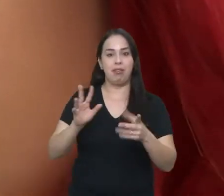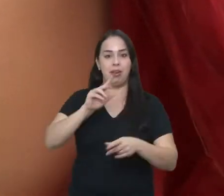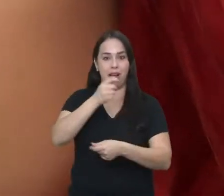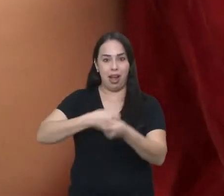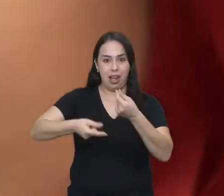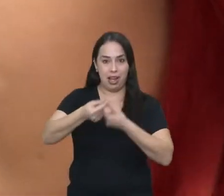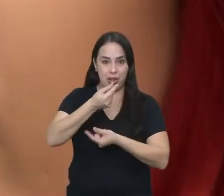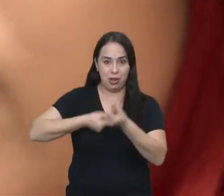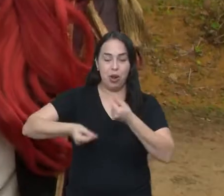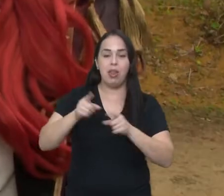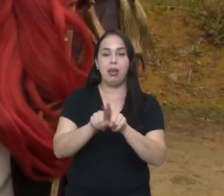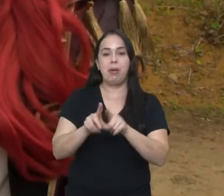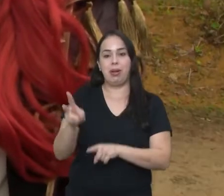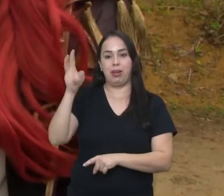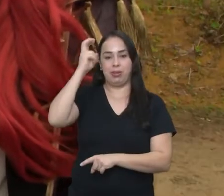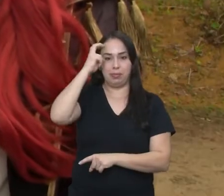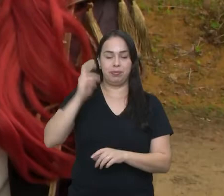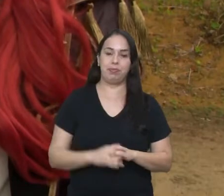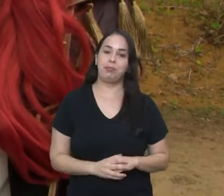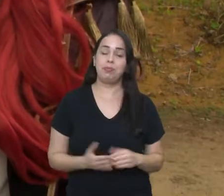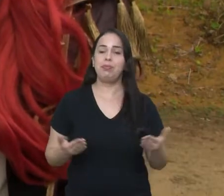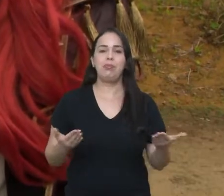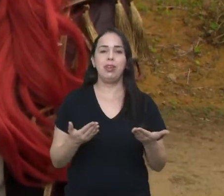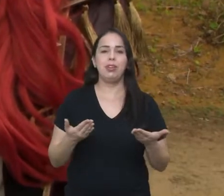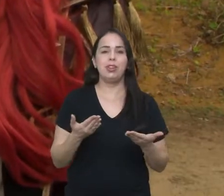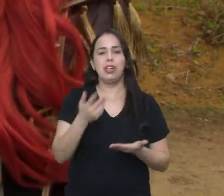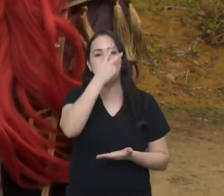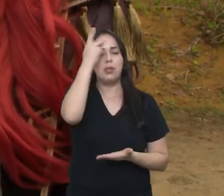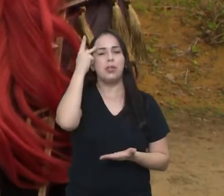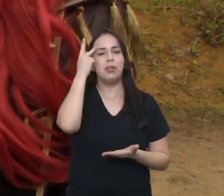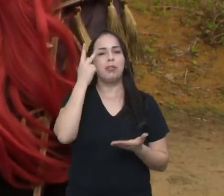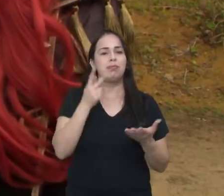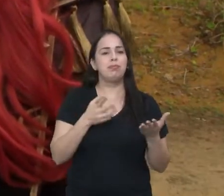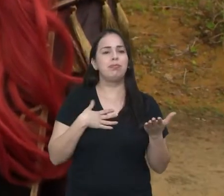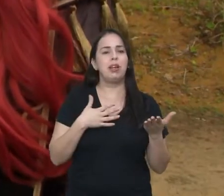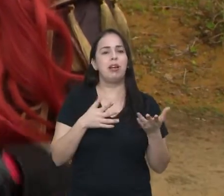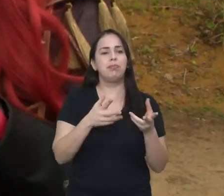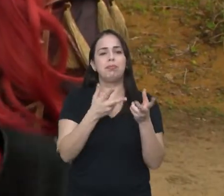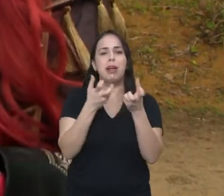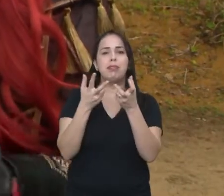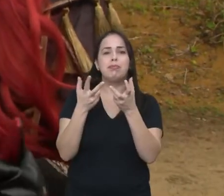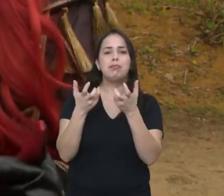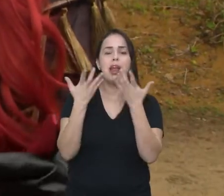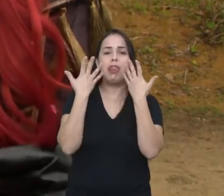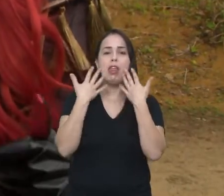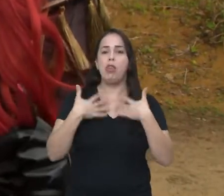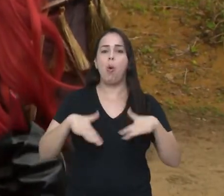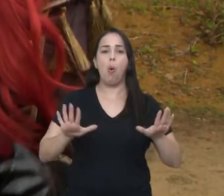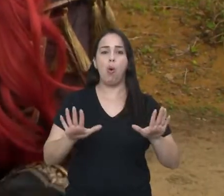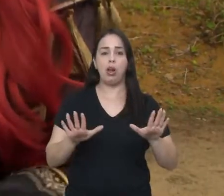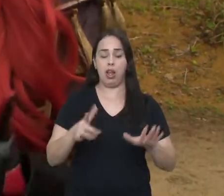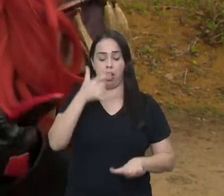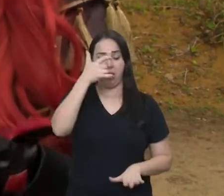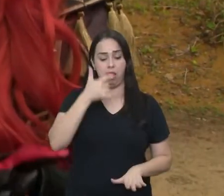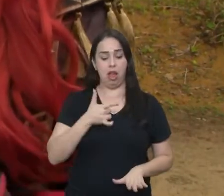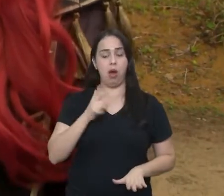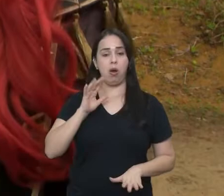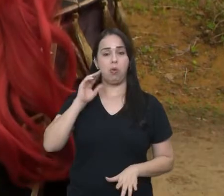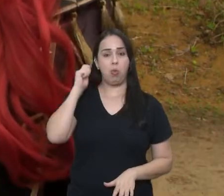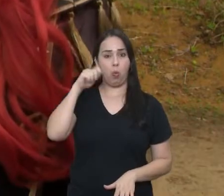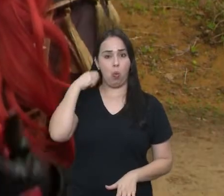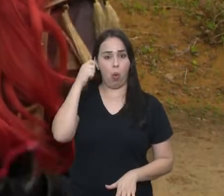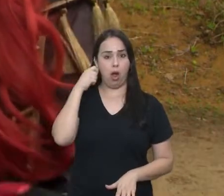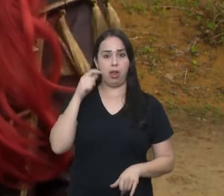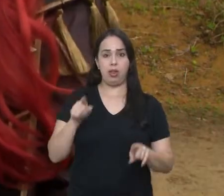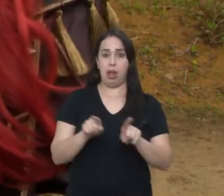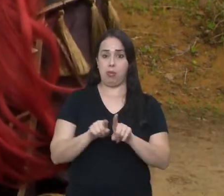economia e a cultura. Acho que hoje em dia a galera vê assim de uma forma muito mais aberta, sabe? Vê você como um artista,